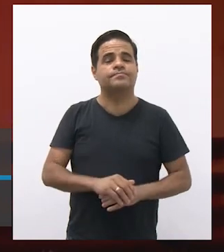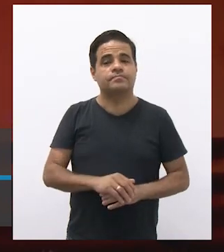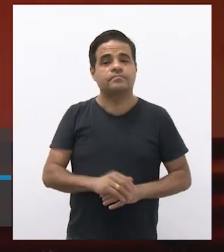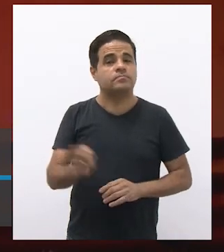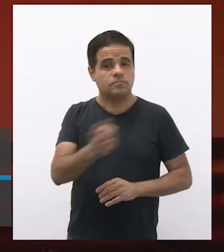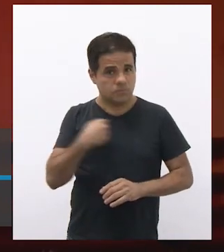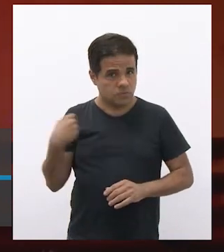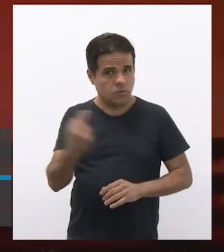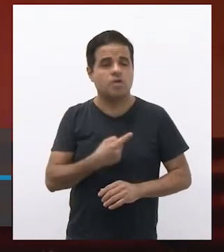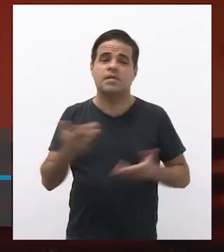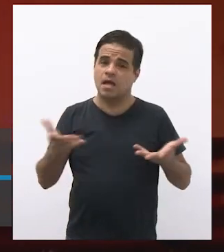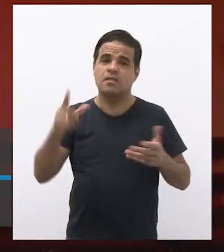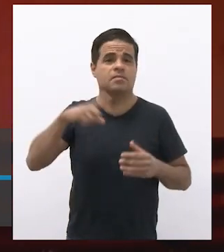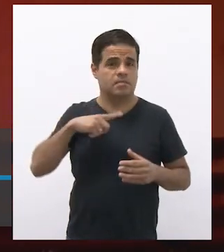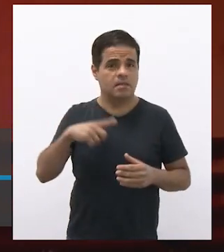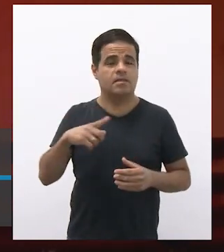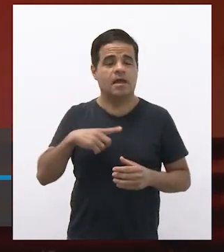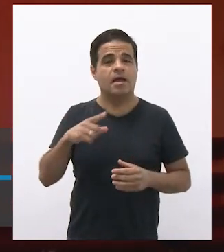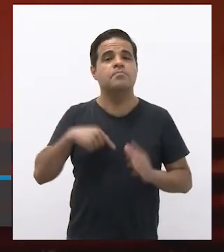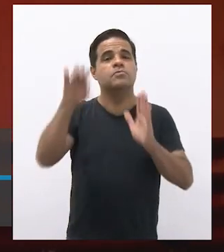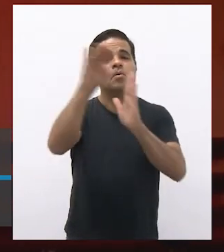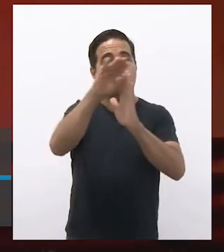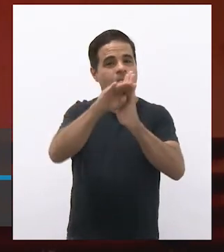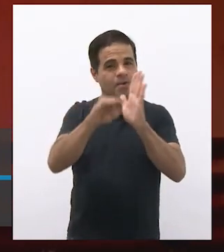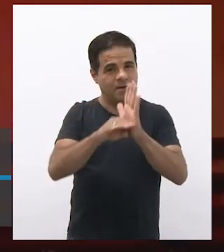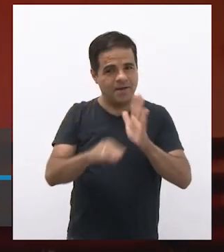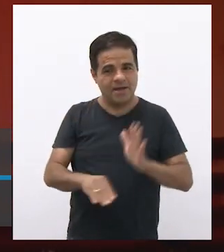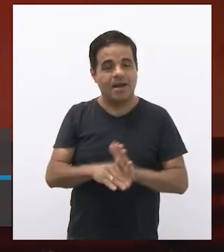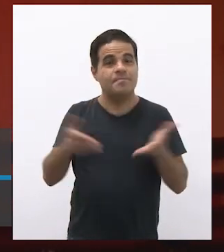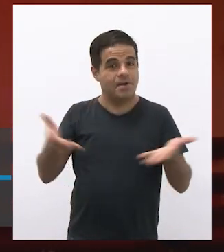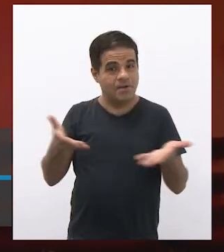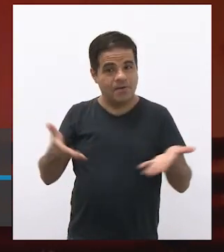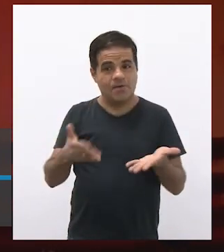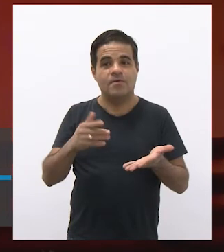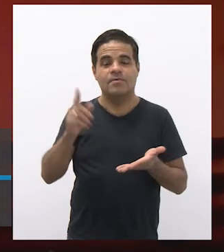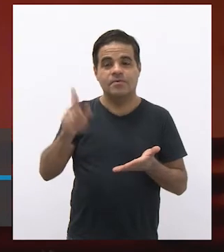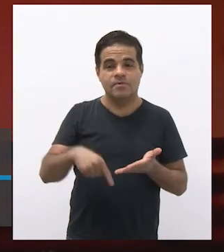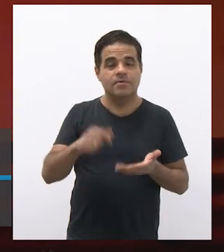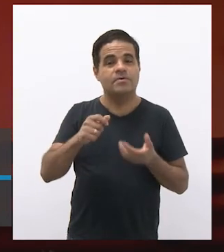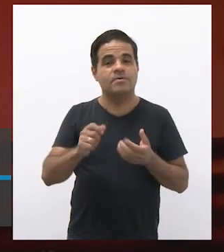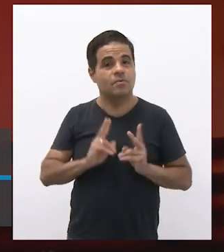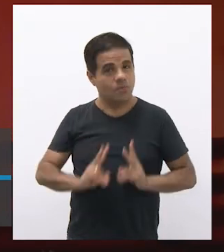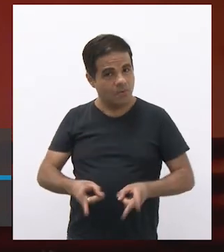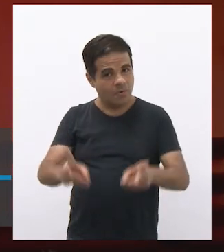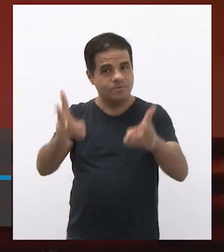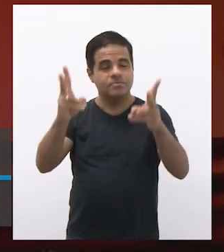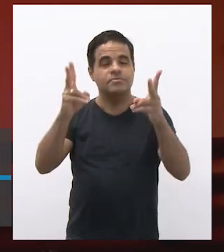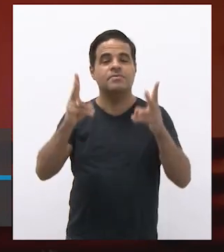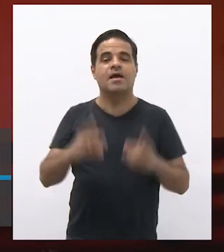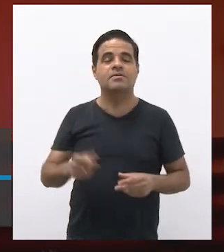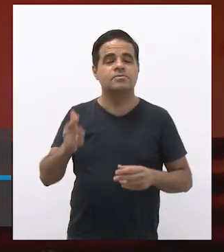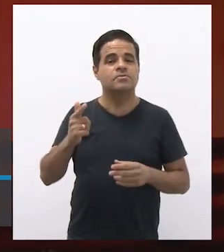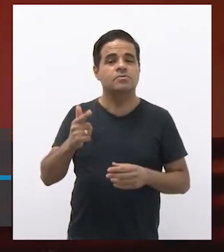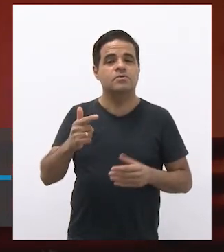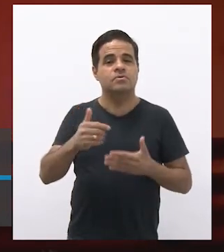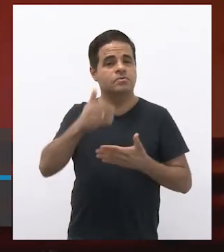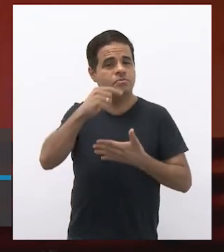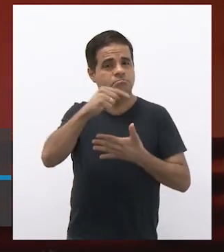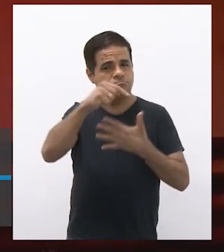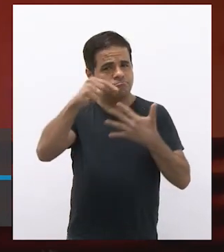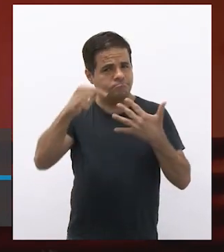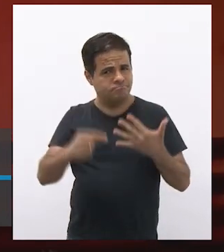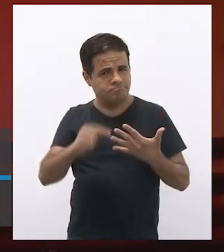Nós temos um programa que vai ao ar agora, que é continuidade, né,